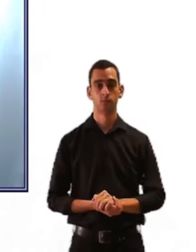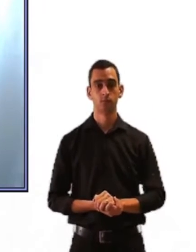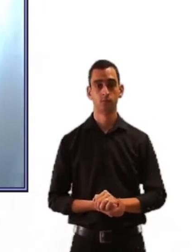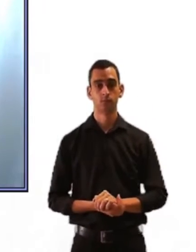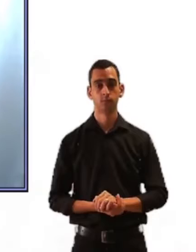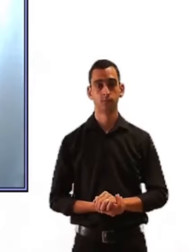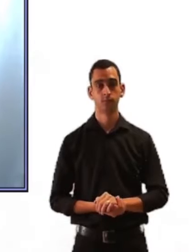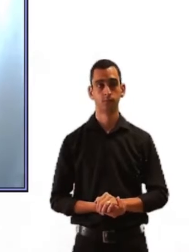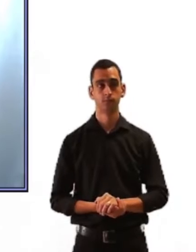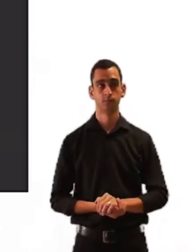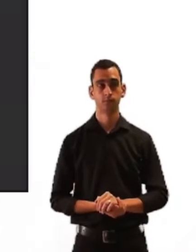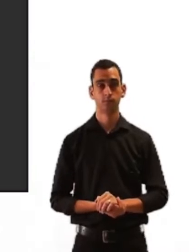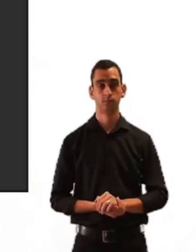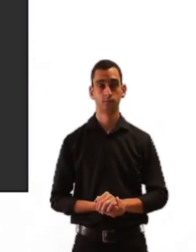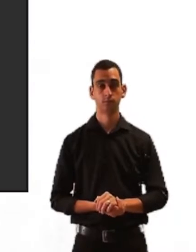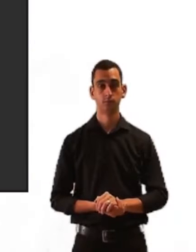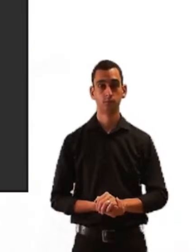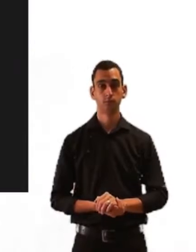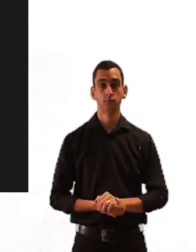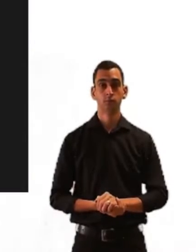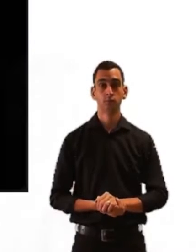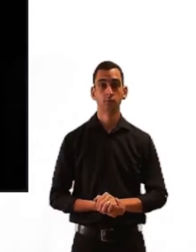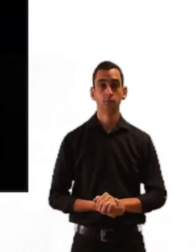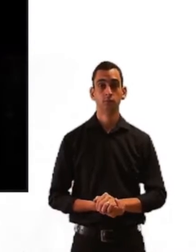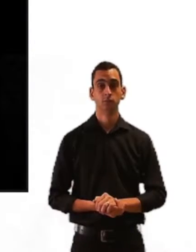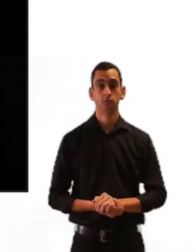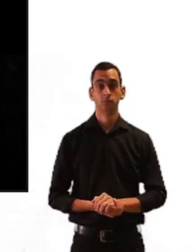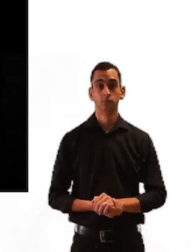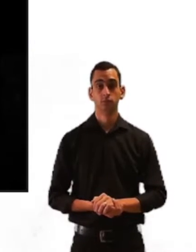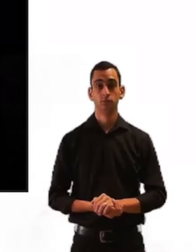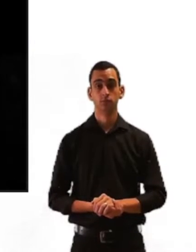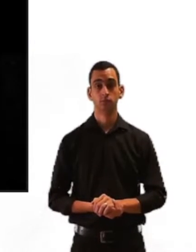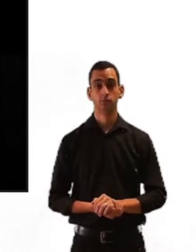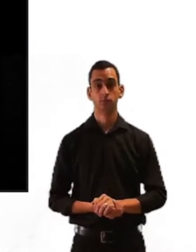de apresentação. Ok.